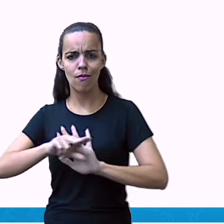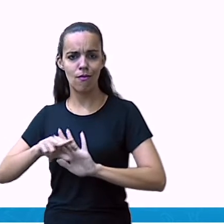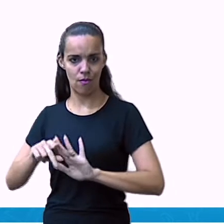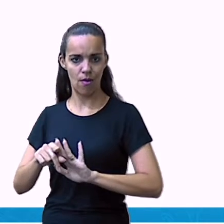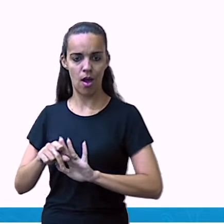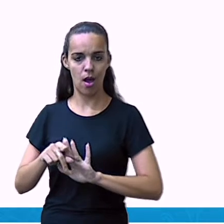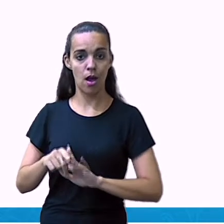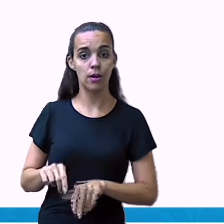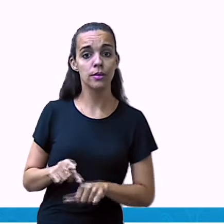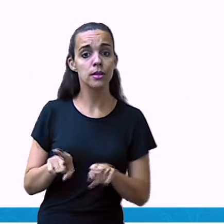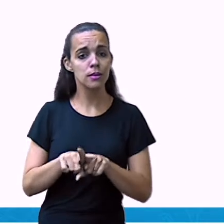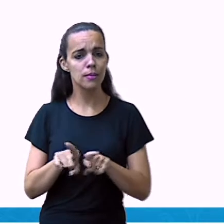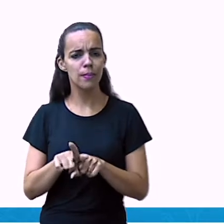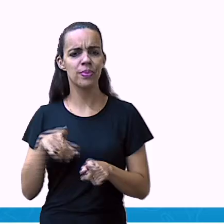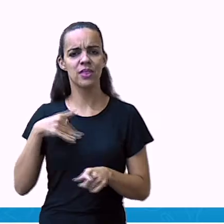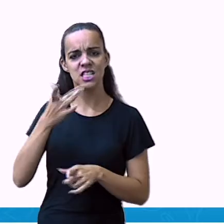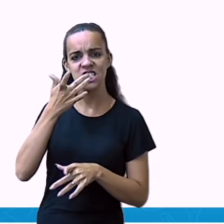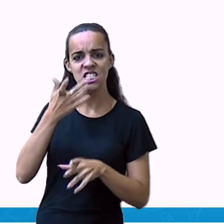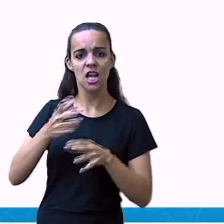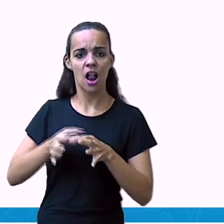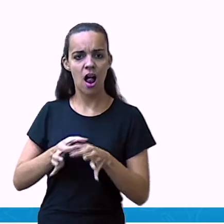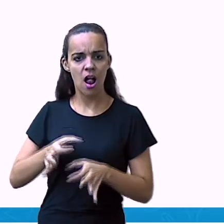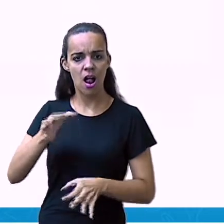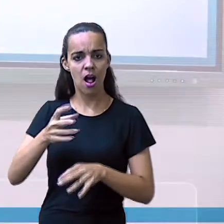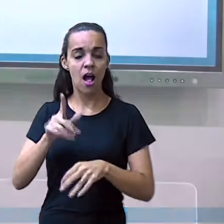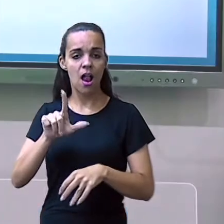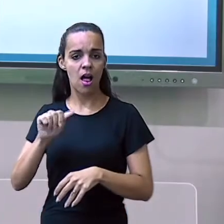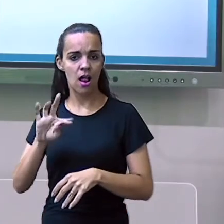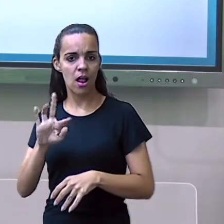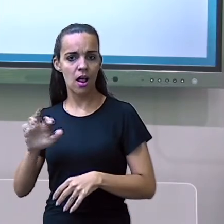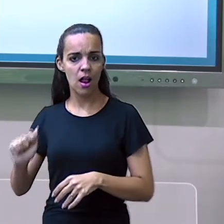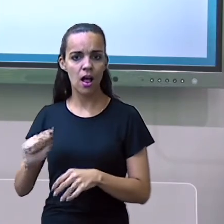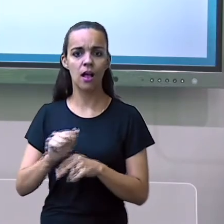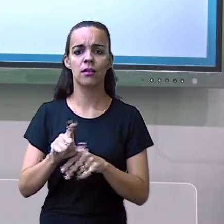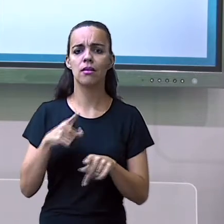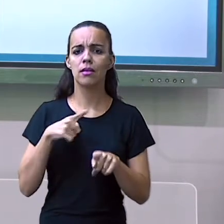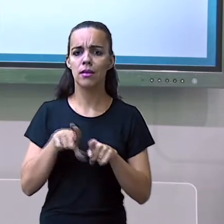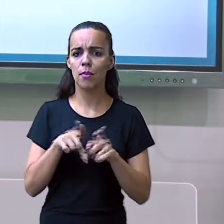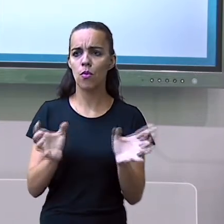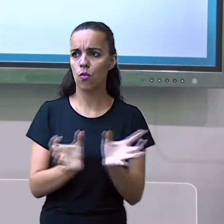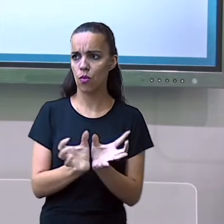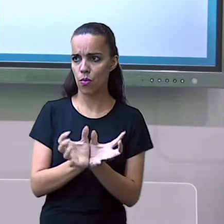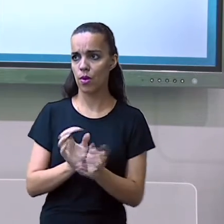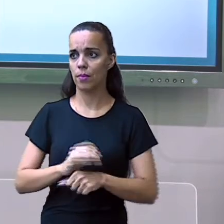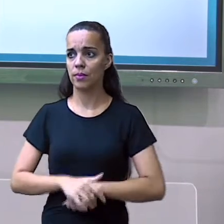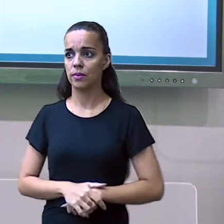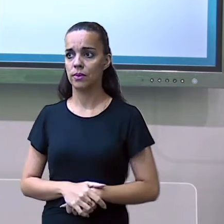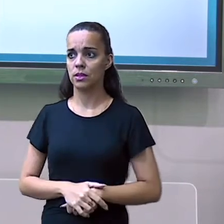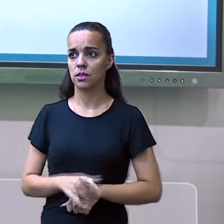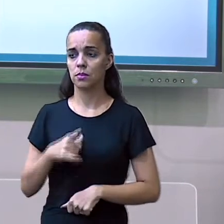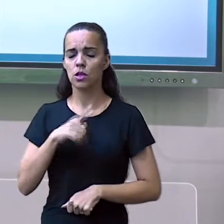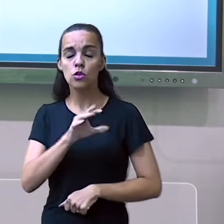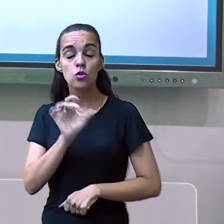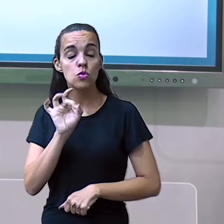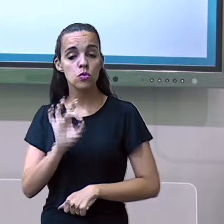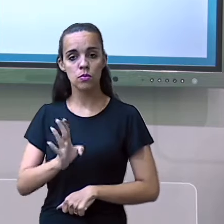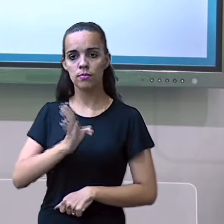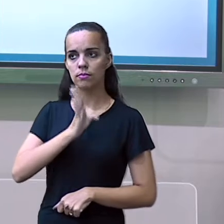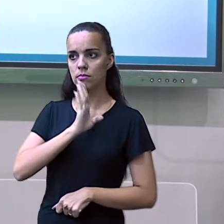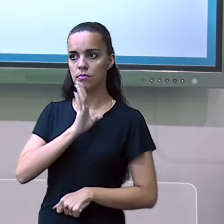garrafas, latas de conserva. E aí, pessoal? Só para